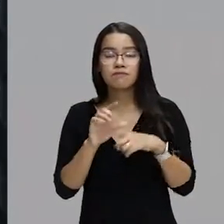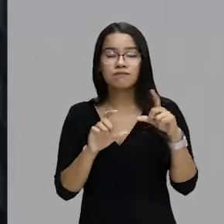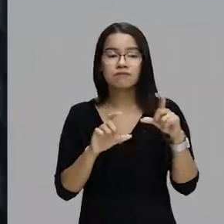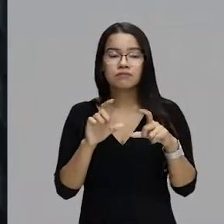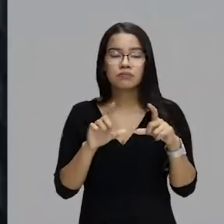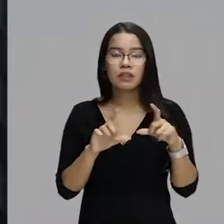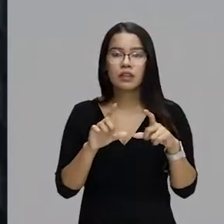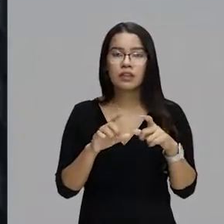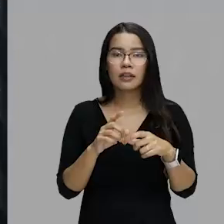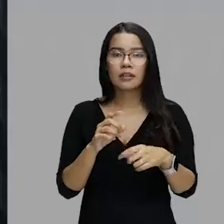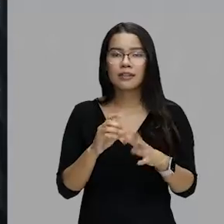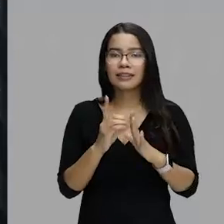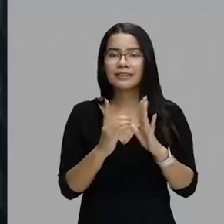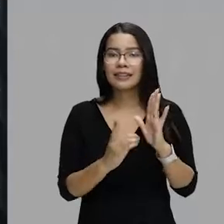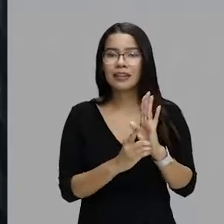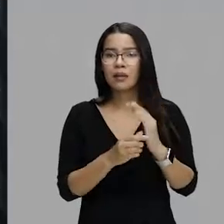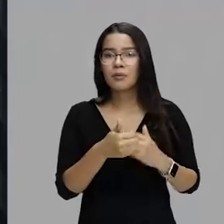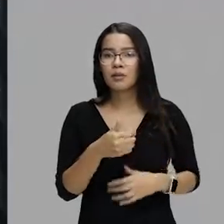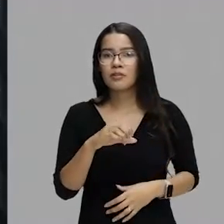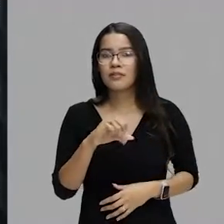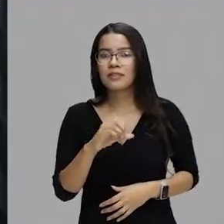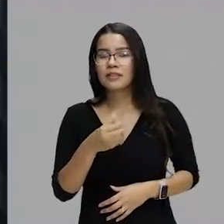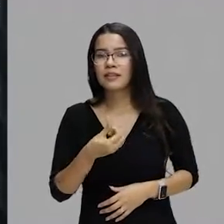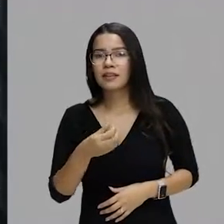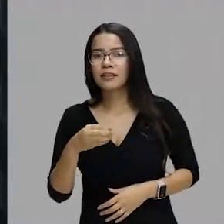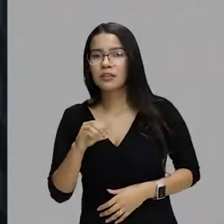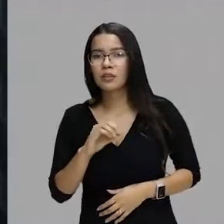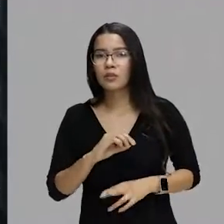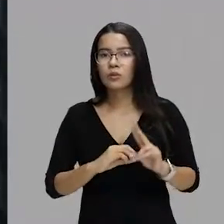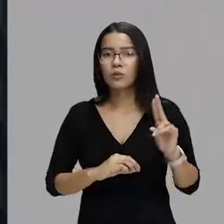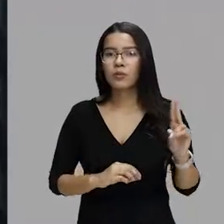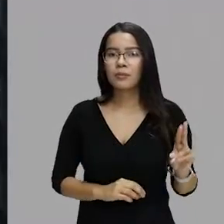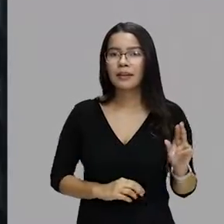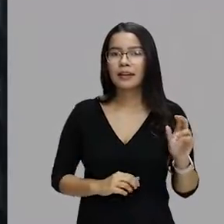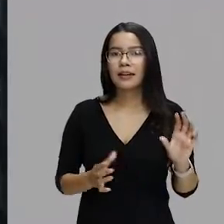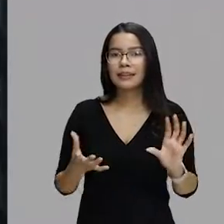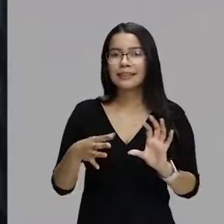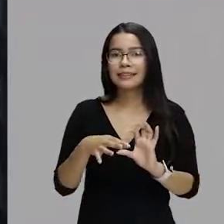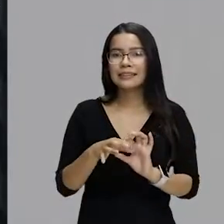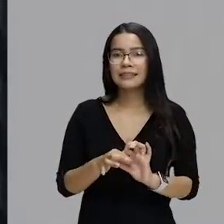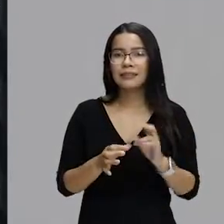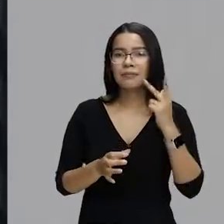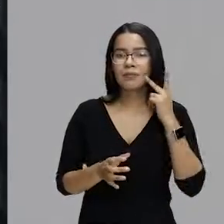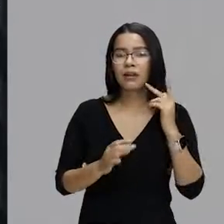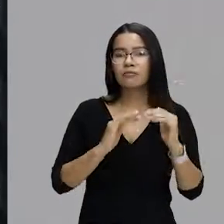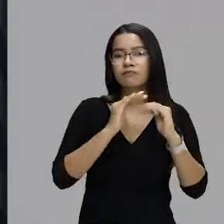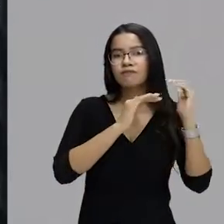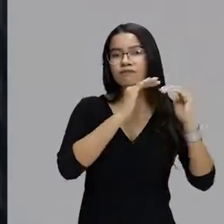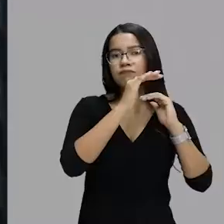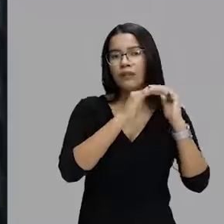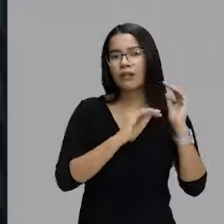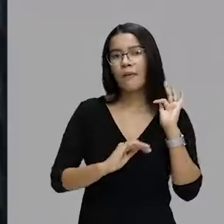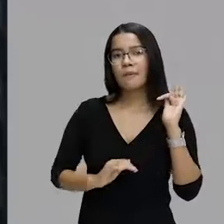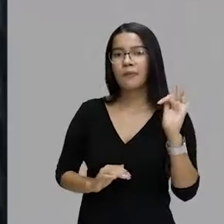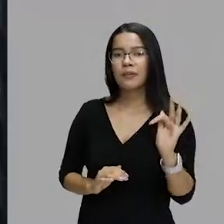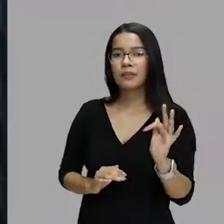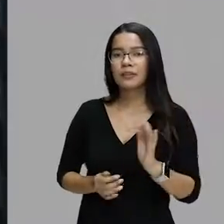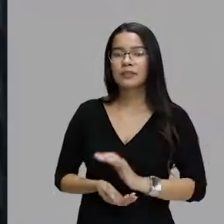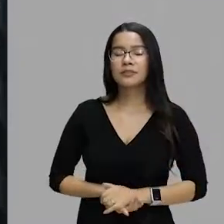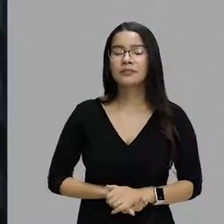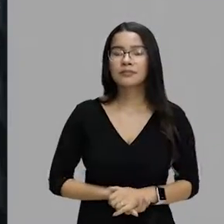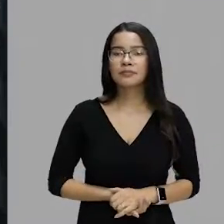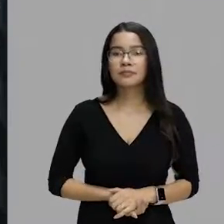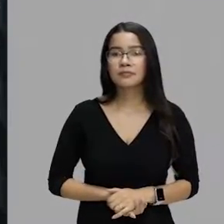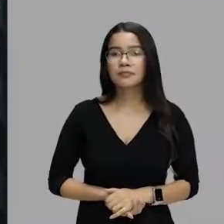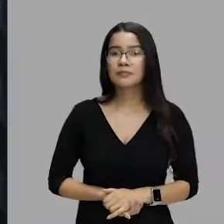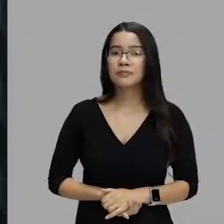1960, chamado como Aliança para o Progresso. A proposta desse programa, Aliança para o